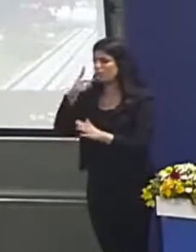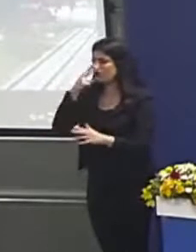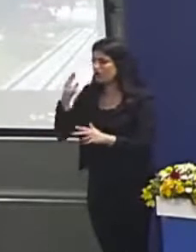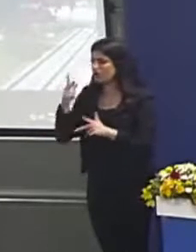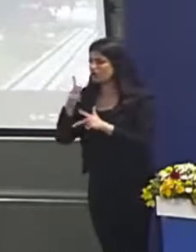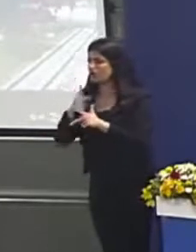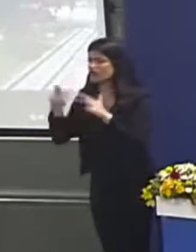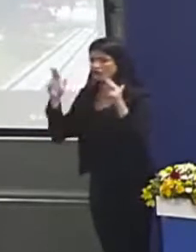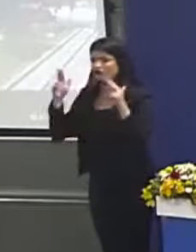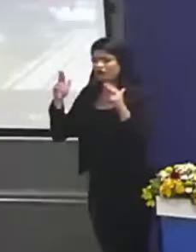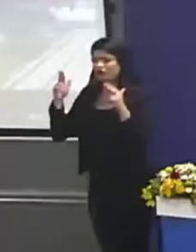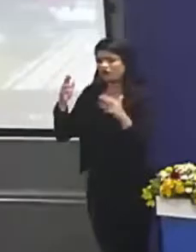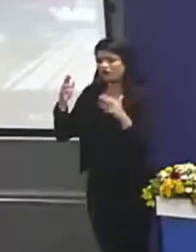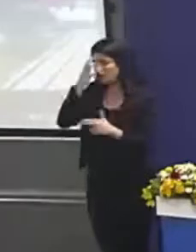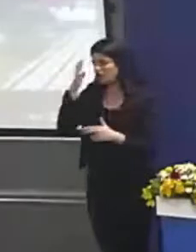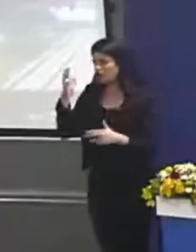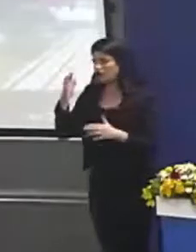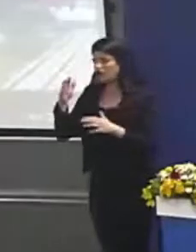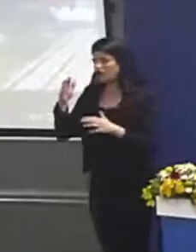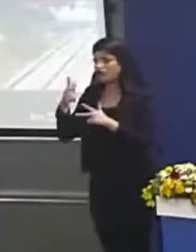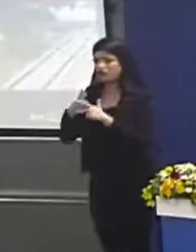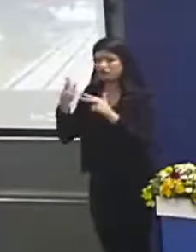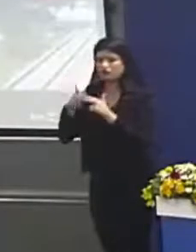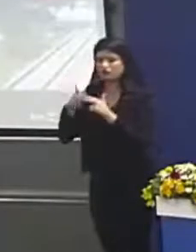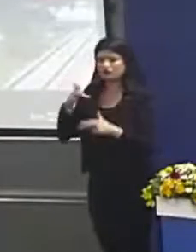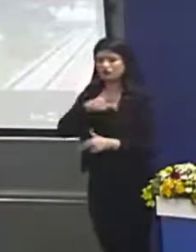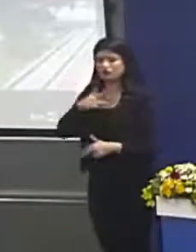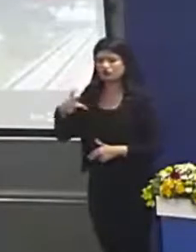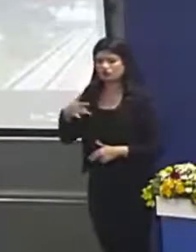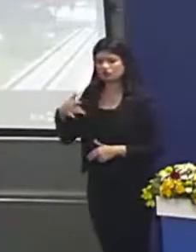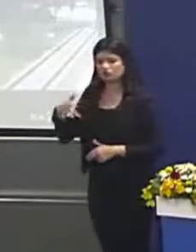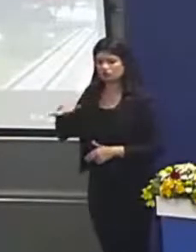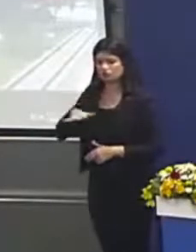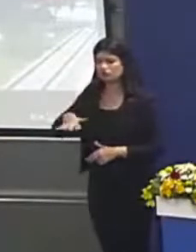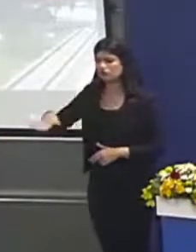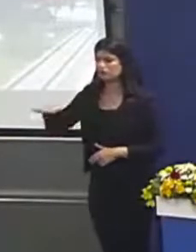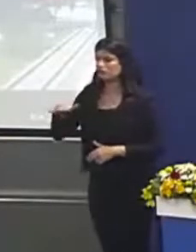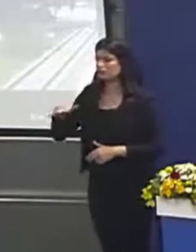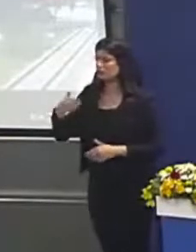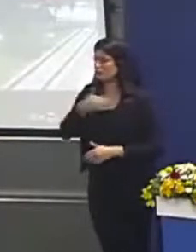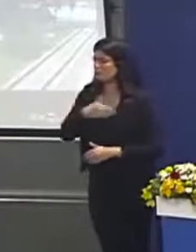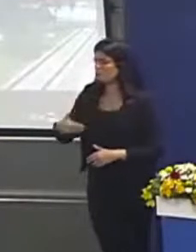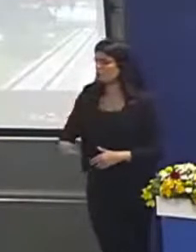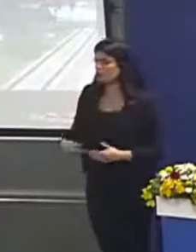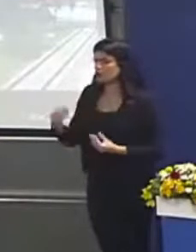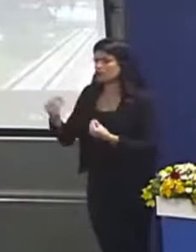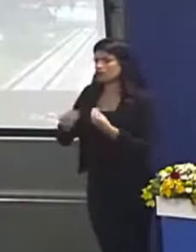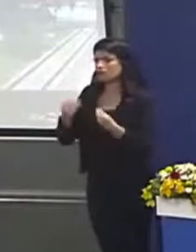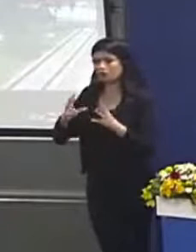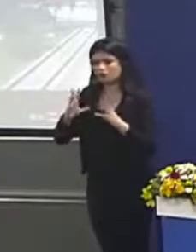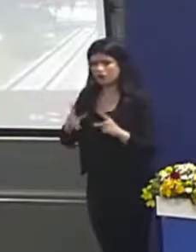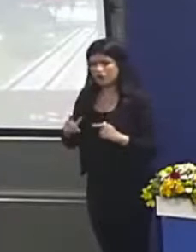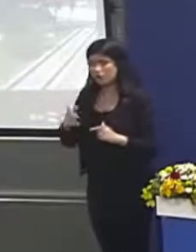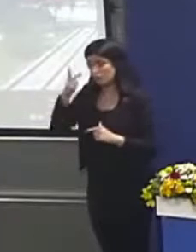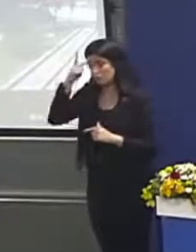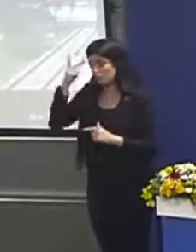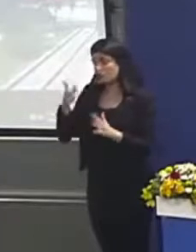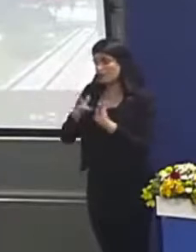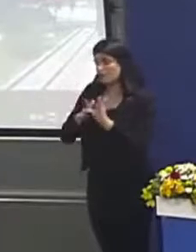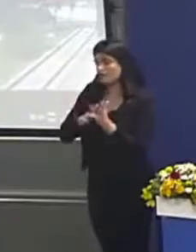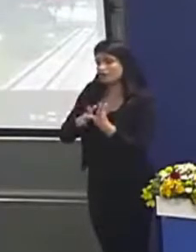do cuidado voltado à saúde pública, com prática higienista e aniquiladora, com outros fins de interesse